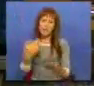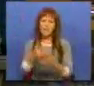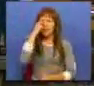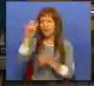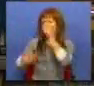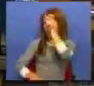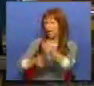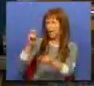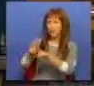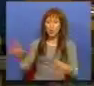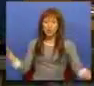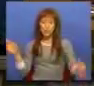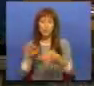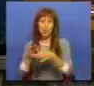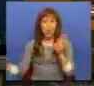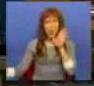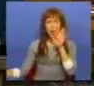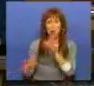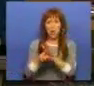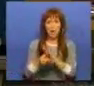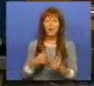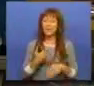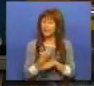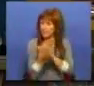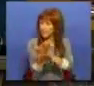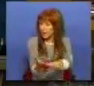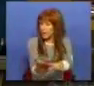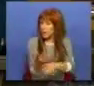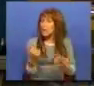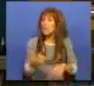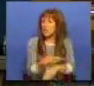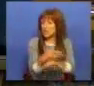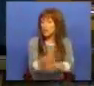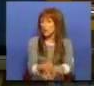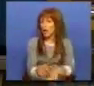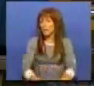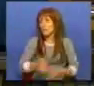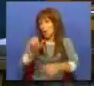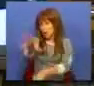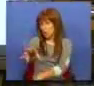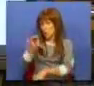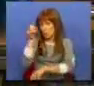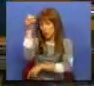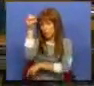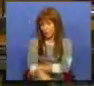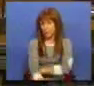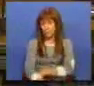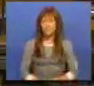pessoas e da adequação da lei. É tarde, mas antes tarde do que nunca.